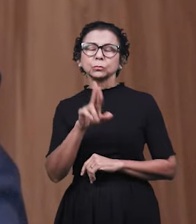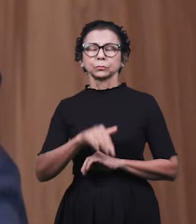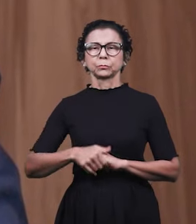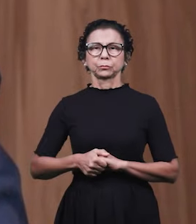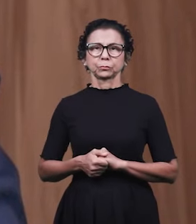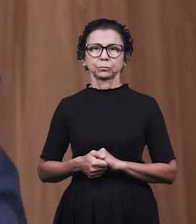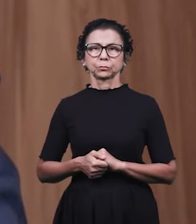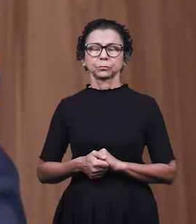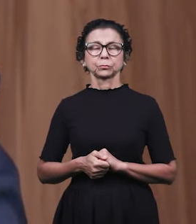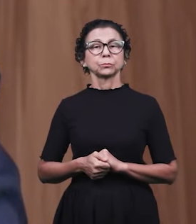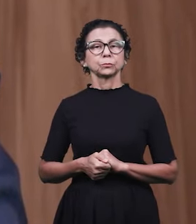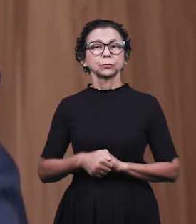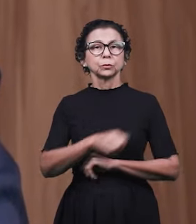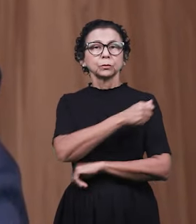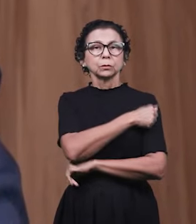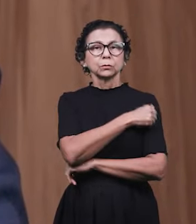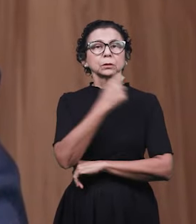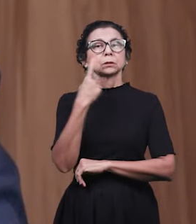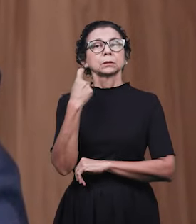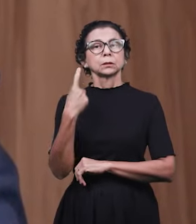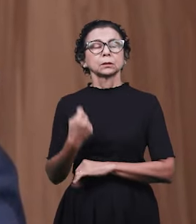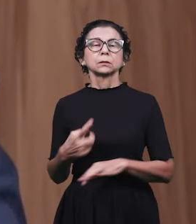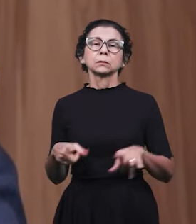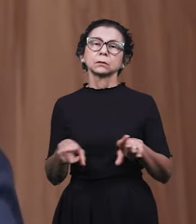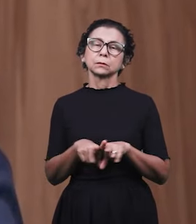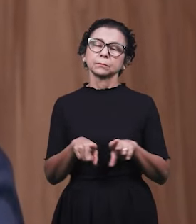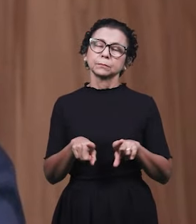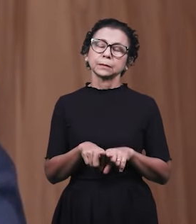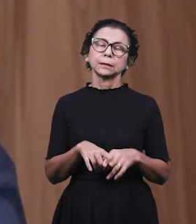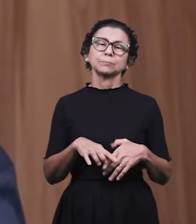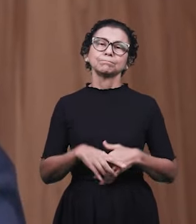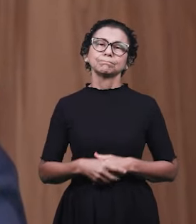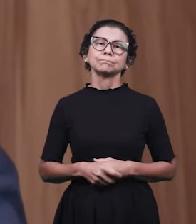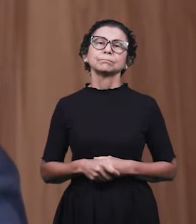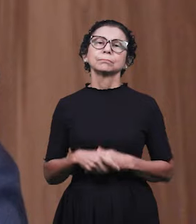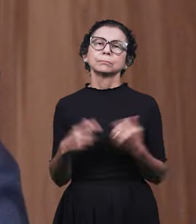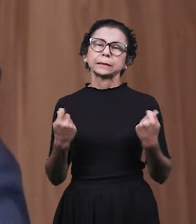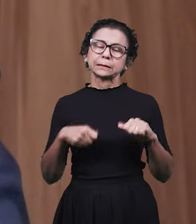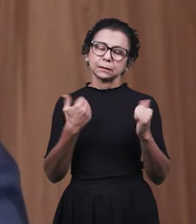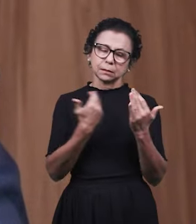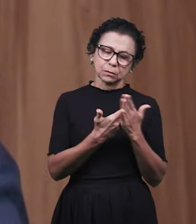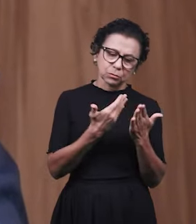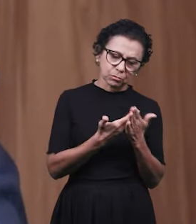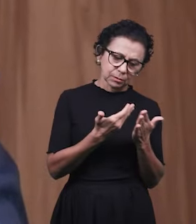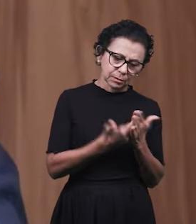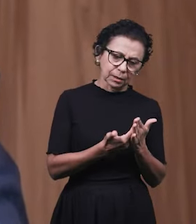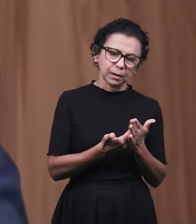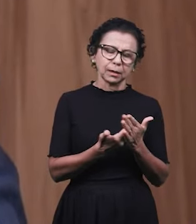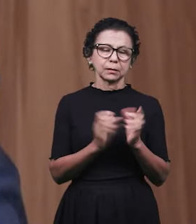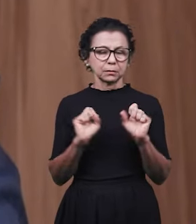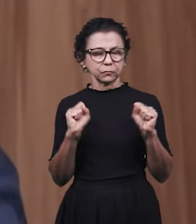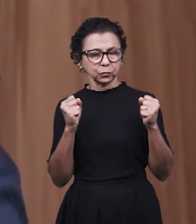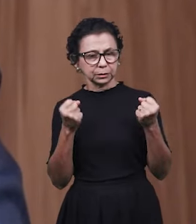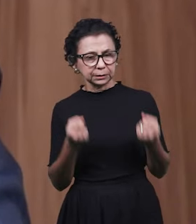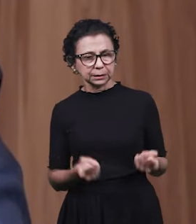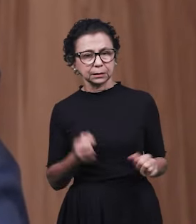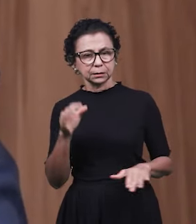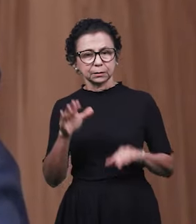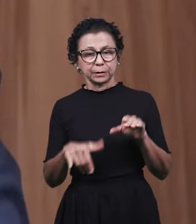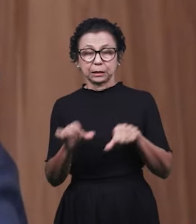o interessado, ele cai na mesma demanda da Universidade Federal. E dependendo do curso, né, ele vai cair em